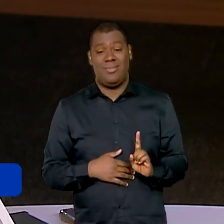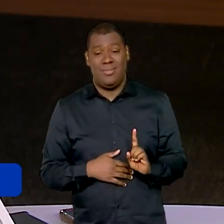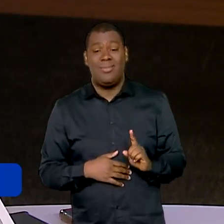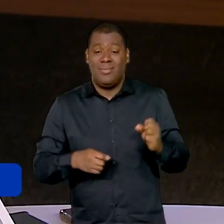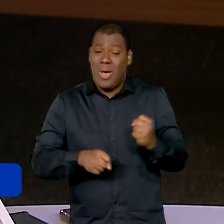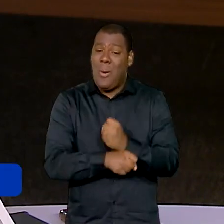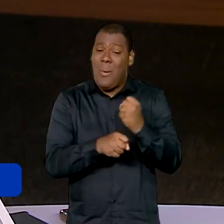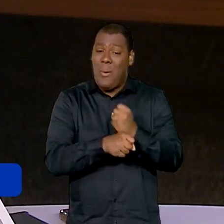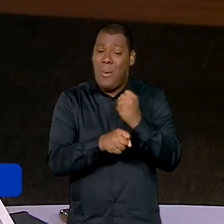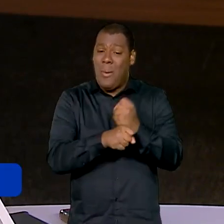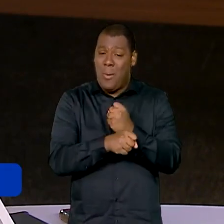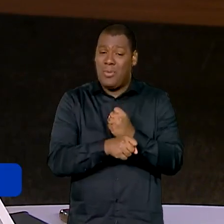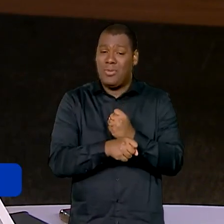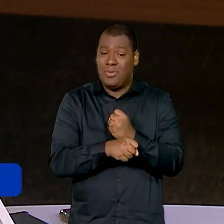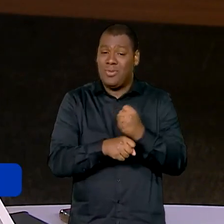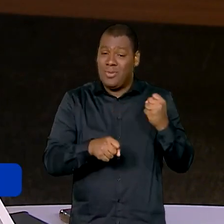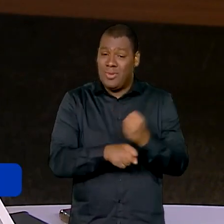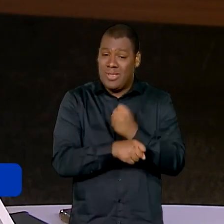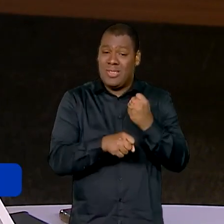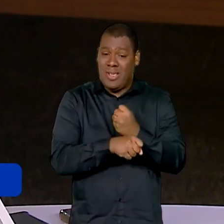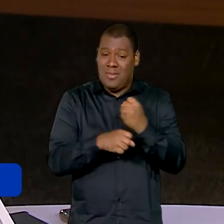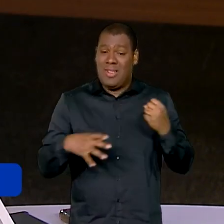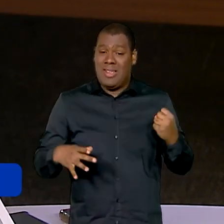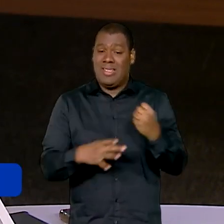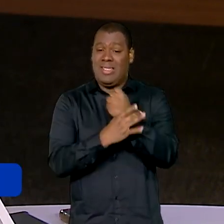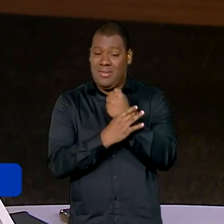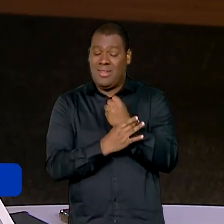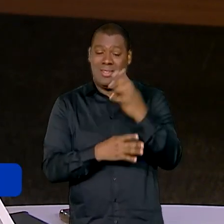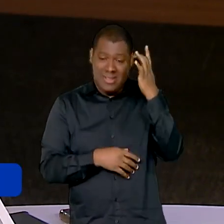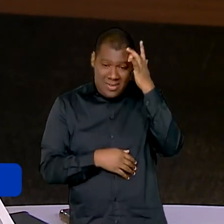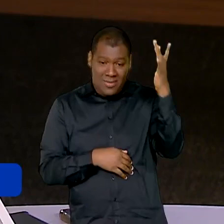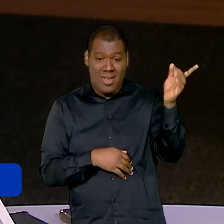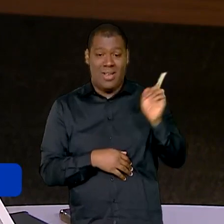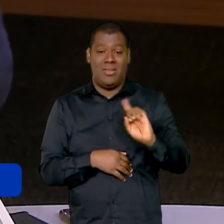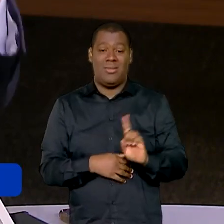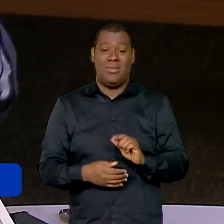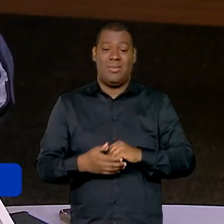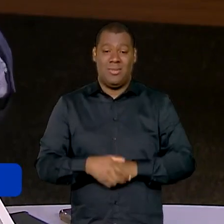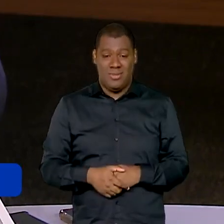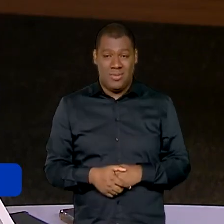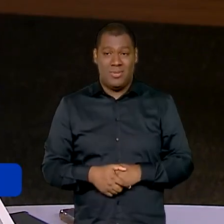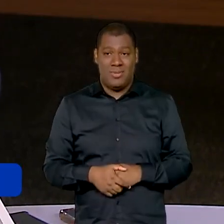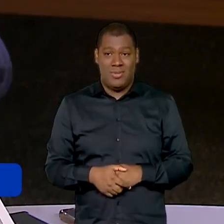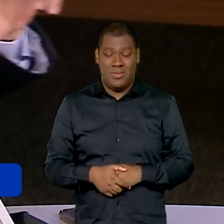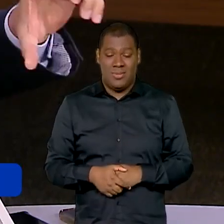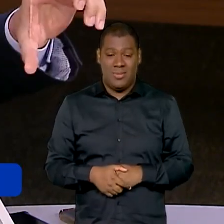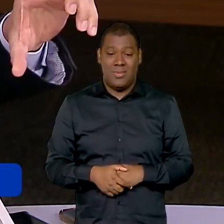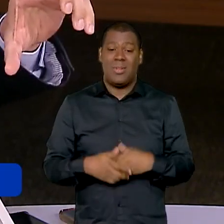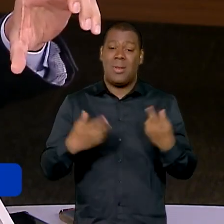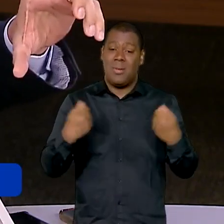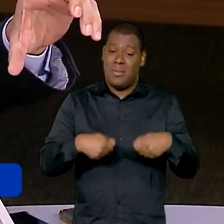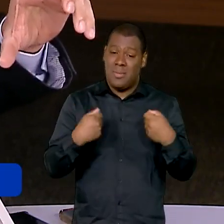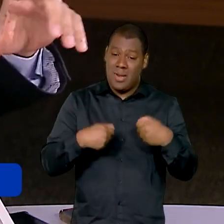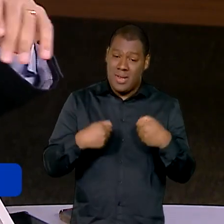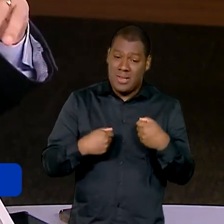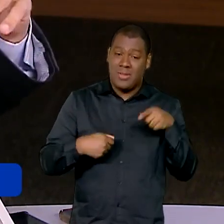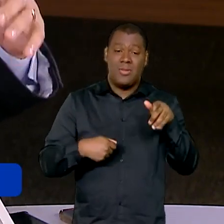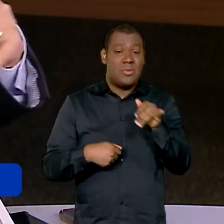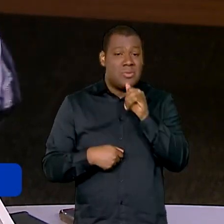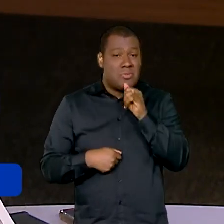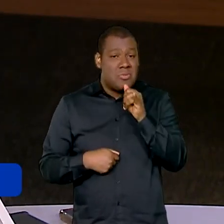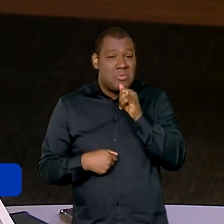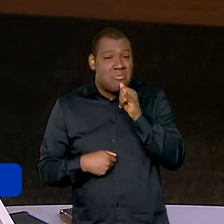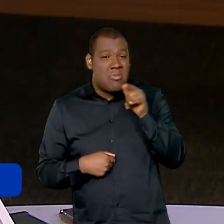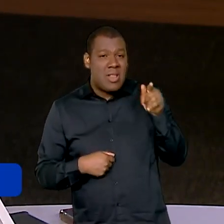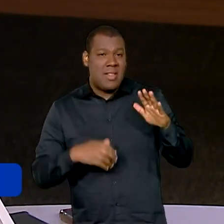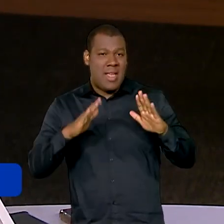Para fazer uma construção de encosta, muitas vezes você tem que abrir caminho para ter acesso a essa encosta, porque tem casas construídas